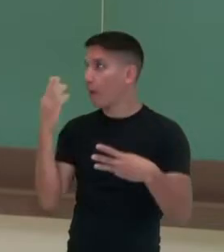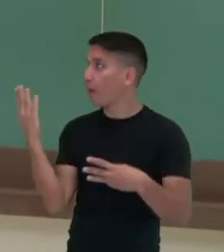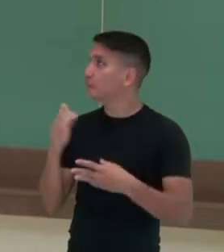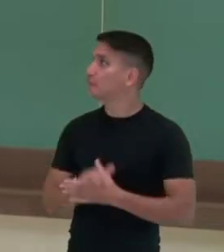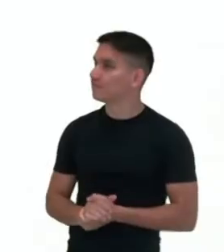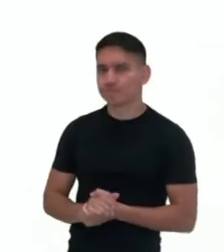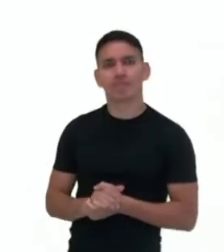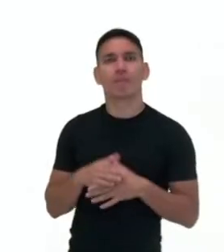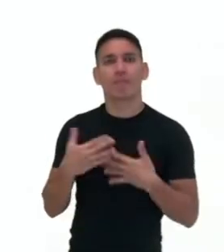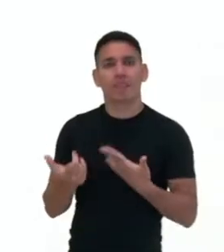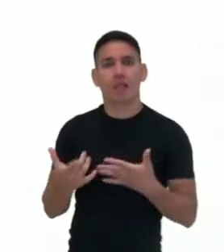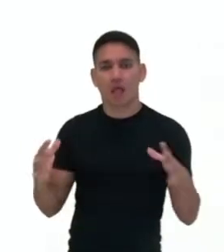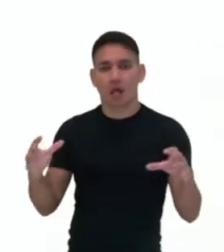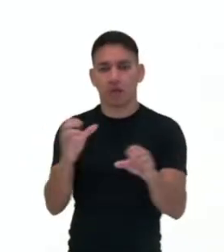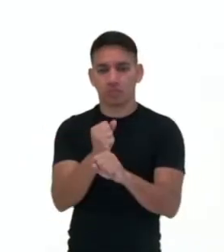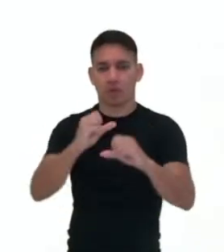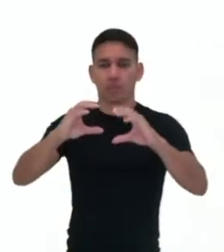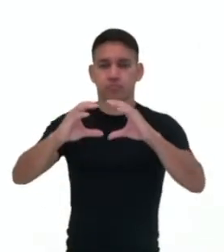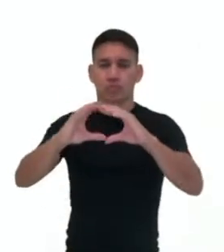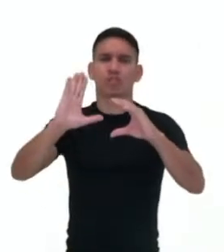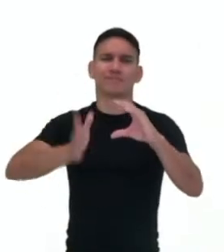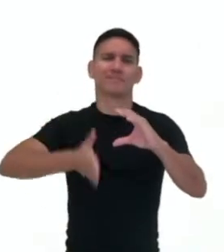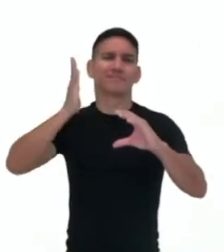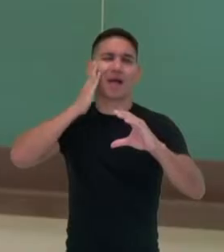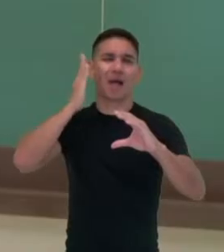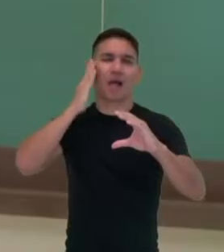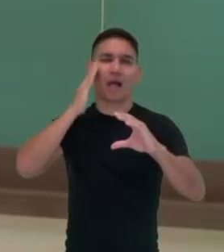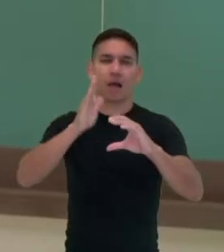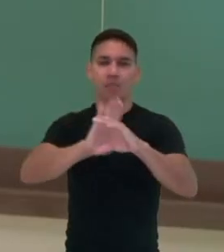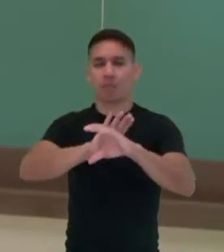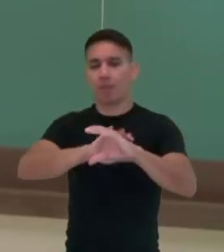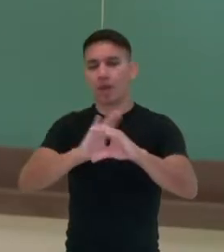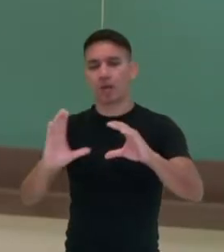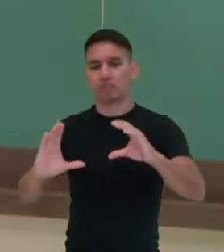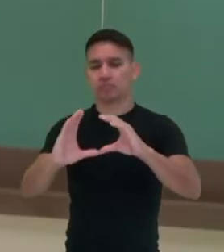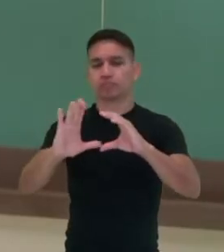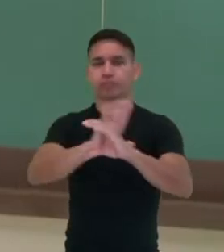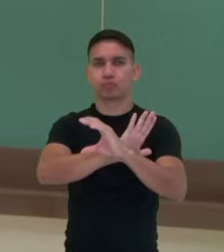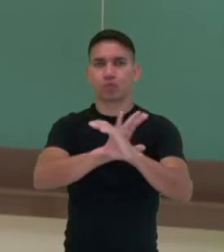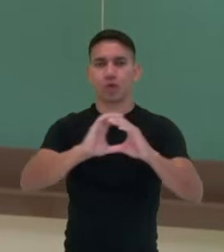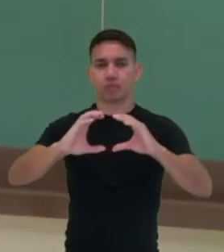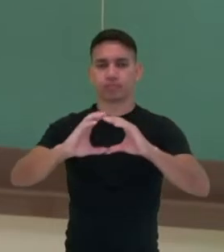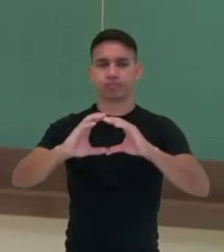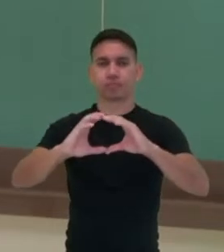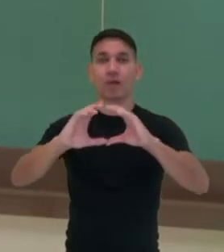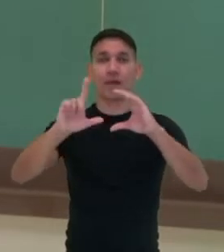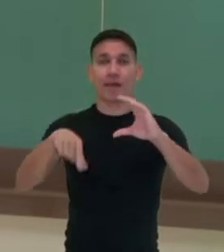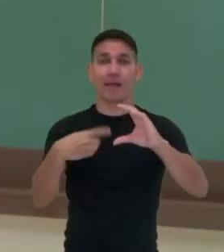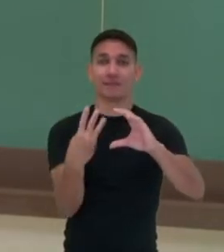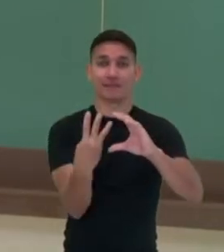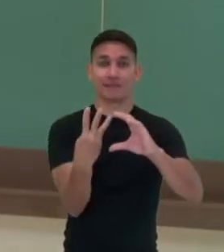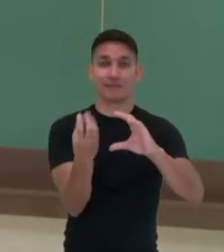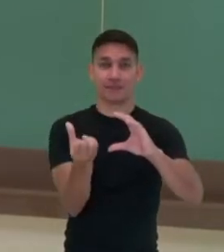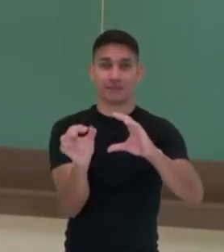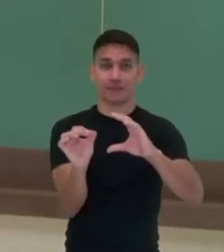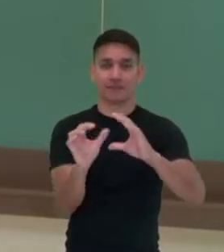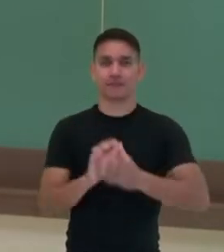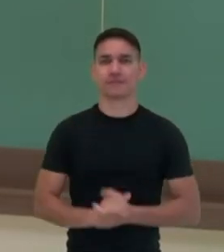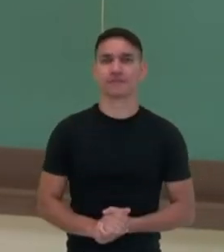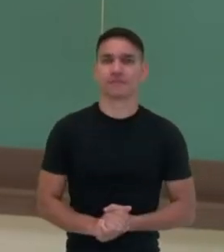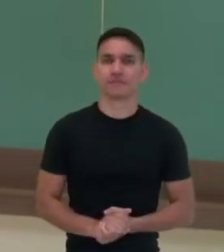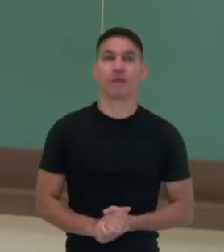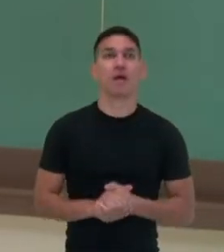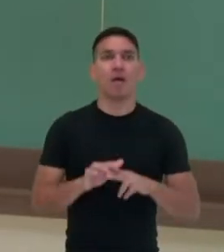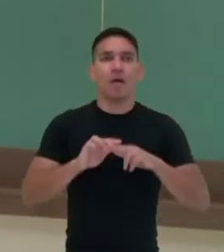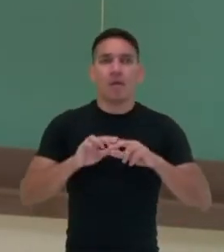claro, né, uma voltinha completa a gente já sabe que quando fecha um girinho ali completinho, a gente tem 360, tá? Então,